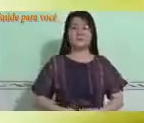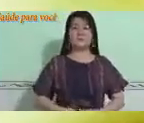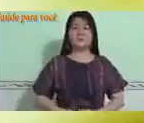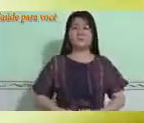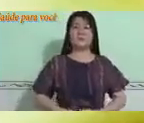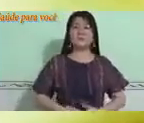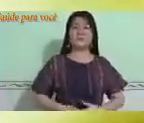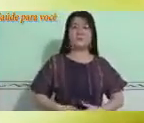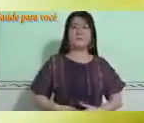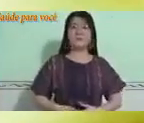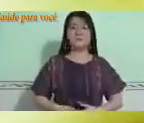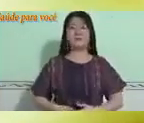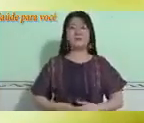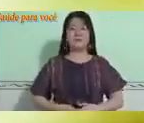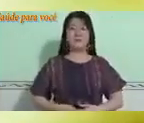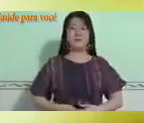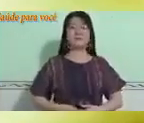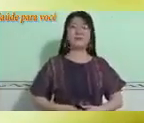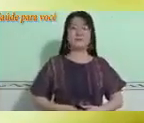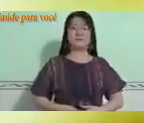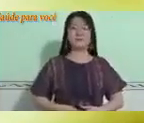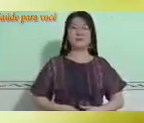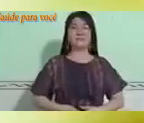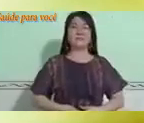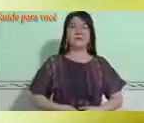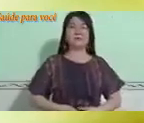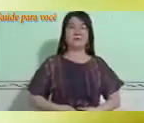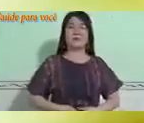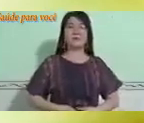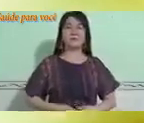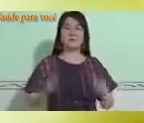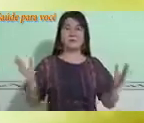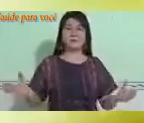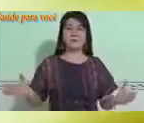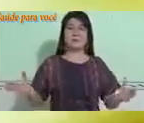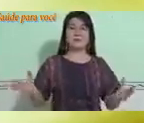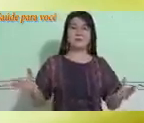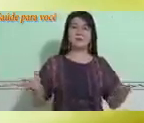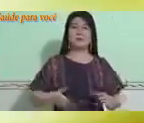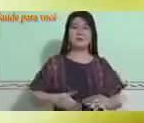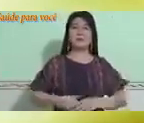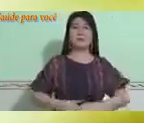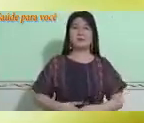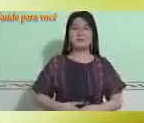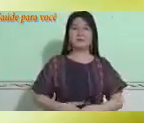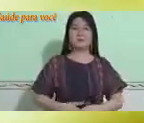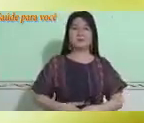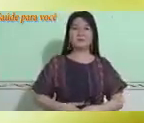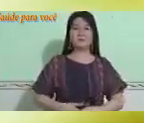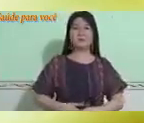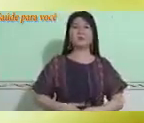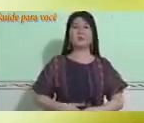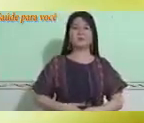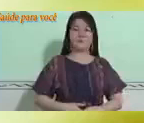Aplicar diariamente uma pomada anti-inflamatória, fazer uma massagem e alguns alongamentos são pontos importantes do dia a